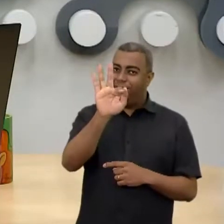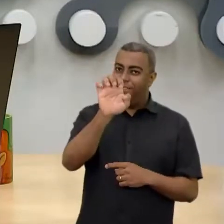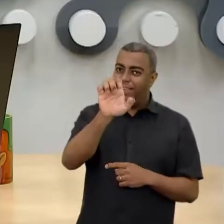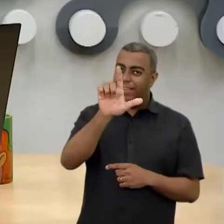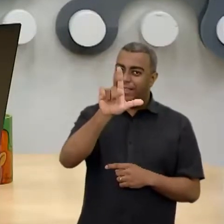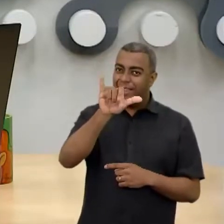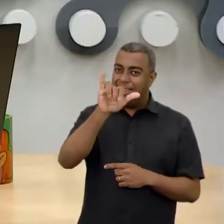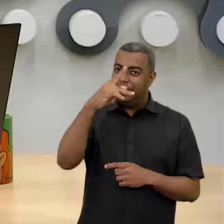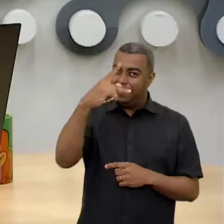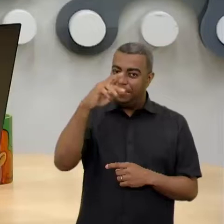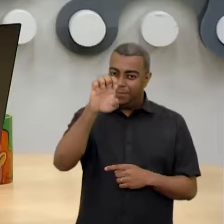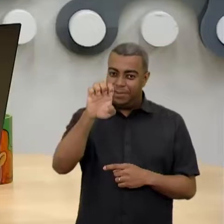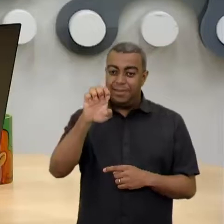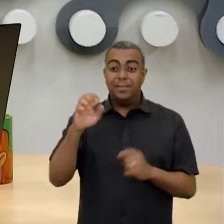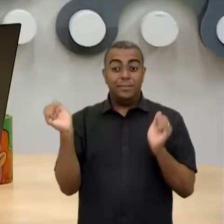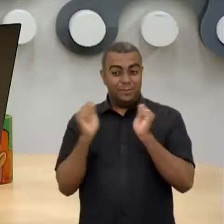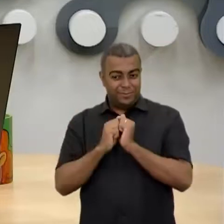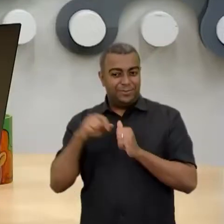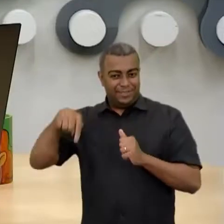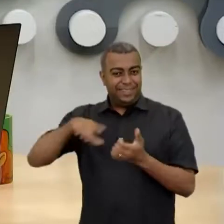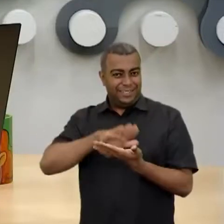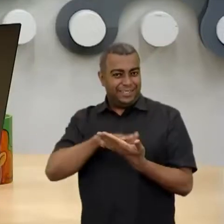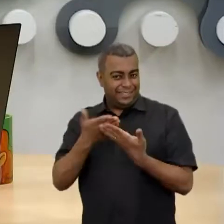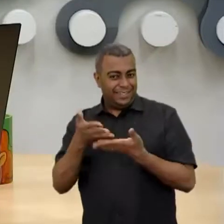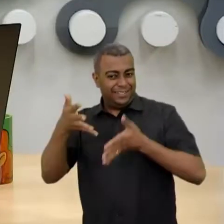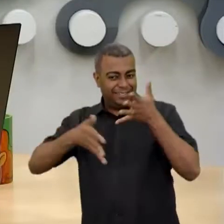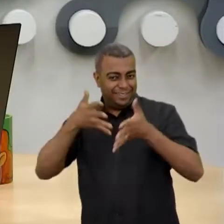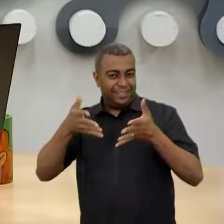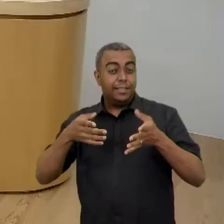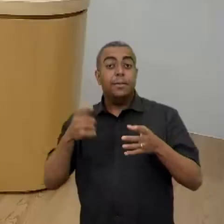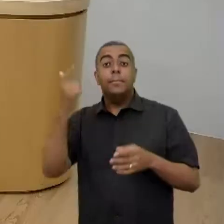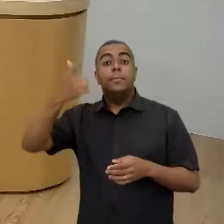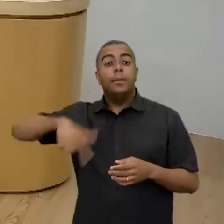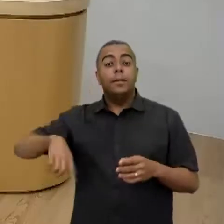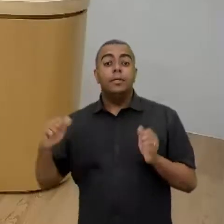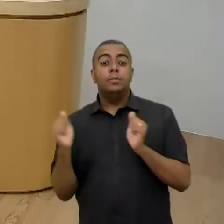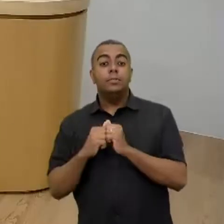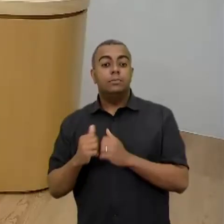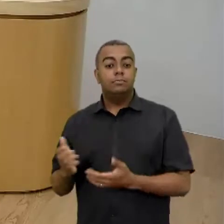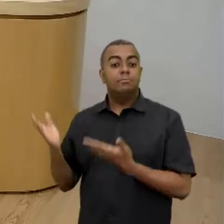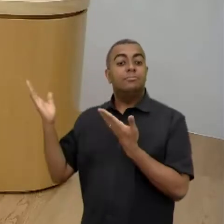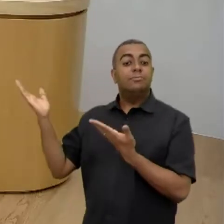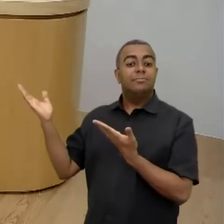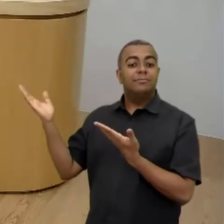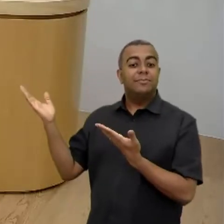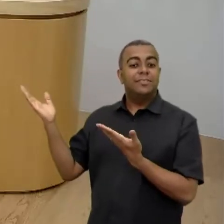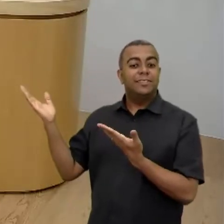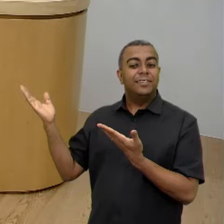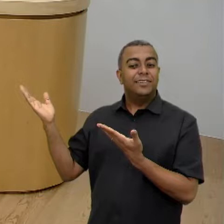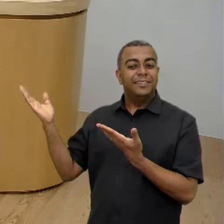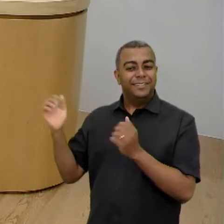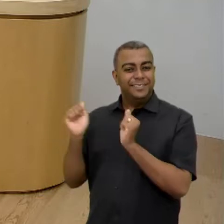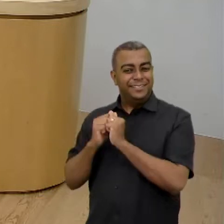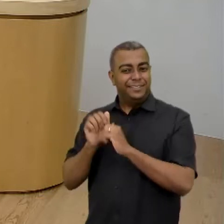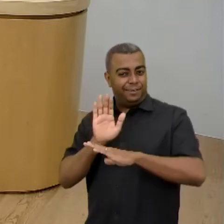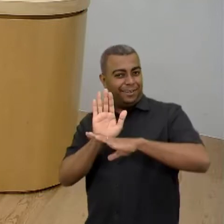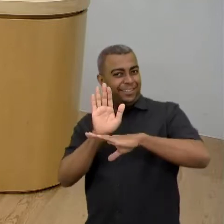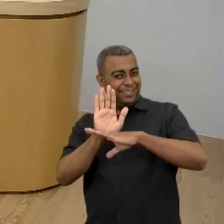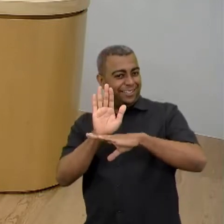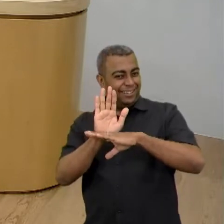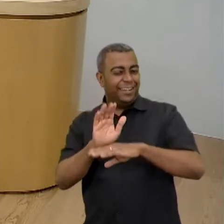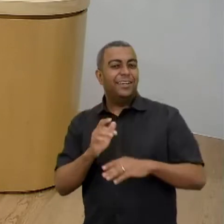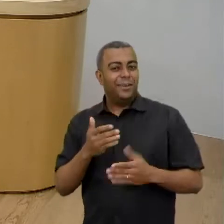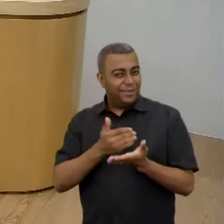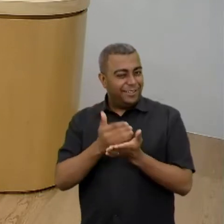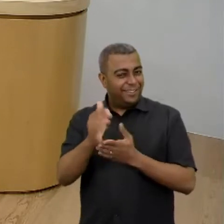Felipe. Sabendo, Inclusive, aqui já vou apresentar meu convidado que está aqui me ajudando, tô né? te ajudando, você vê como eu já comecei ajudando, né? Já começou